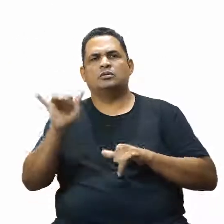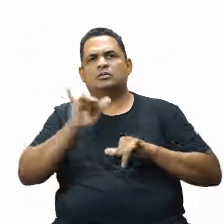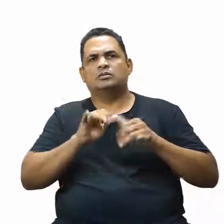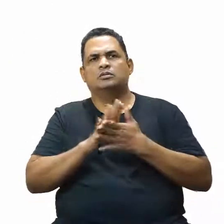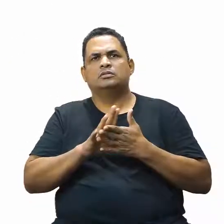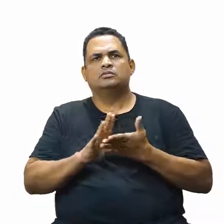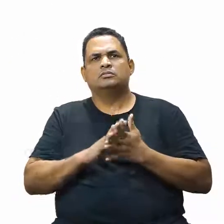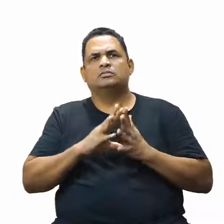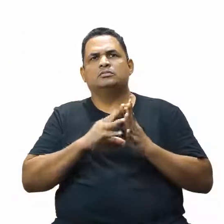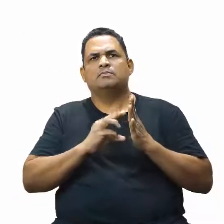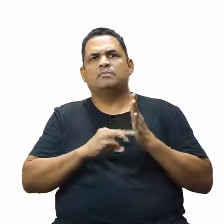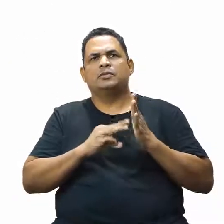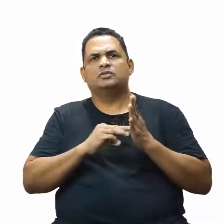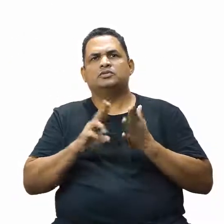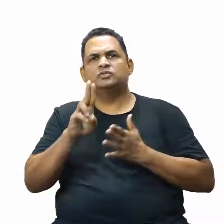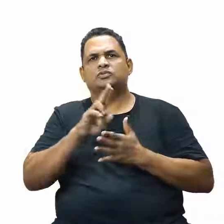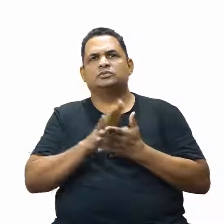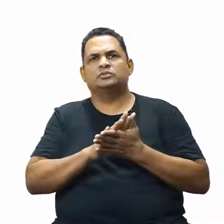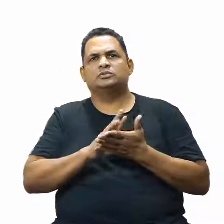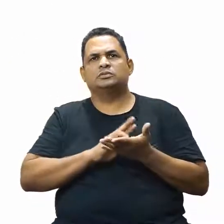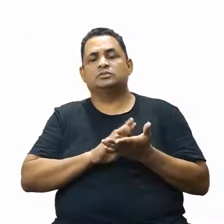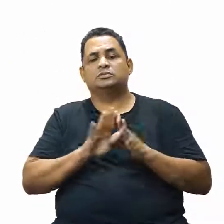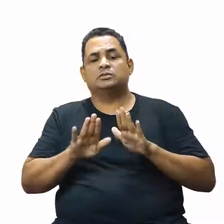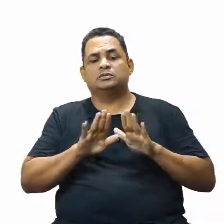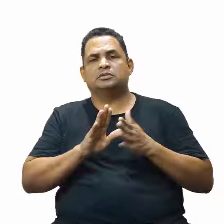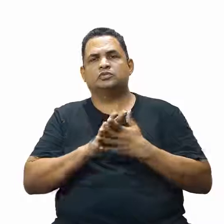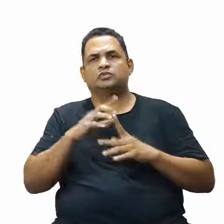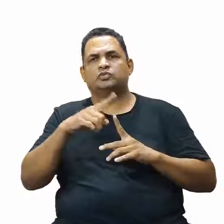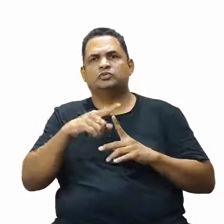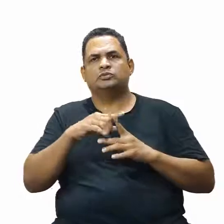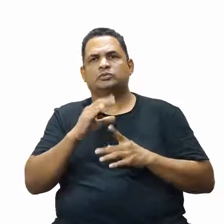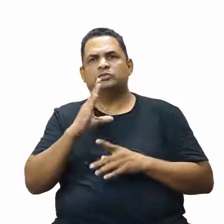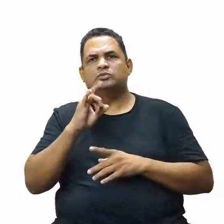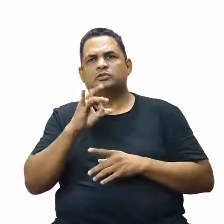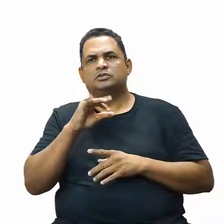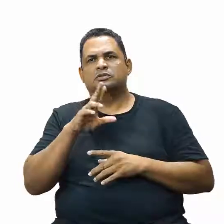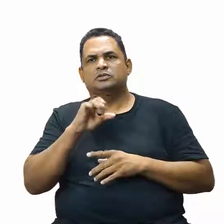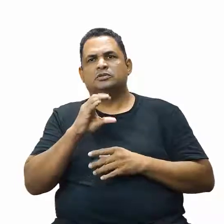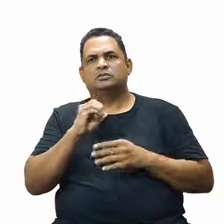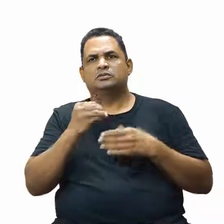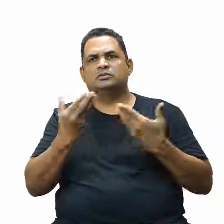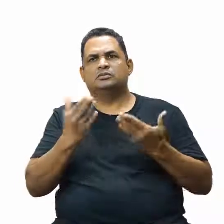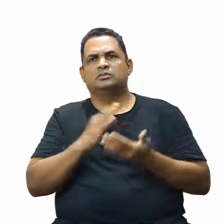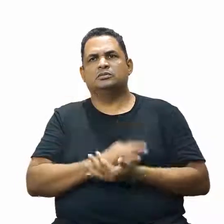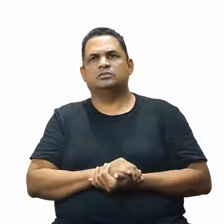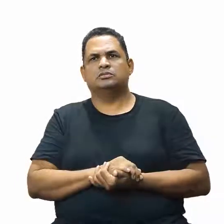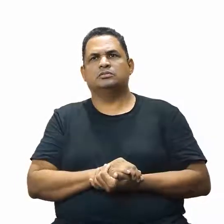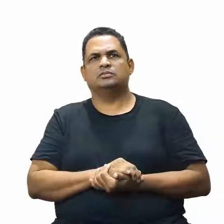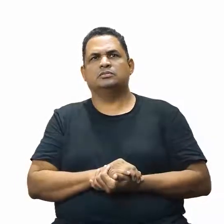mais utilizado, variando conforme o tipo de cupinzeiro. Perfeito.